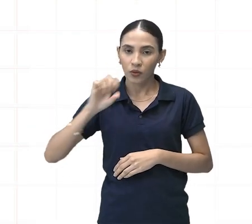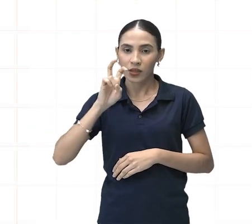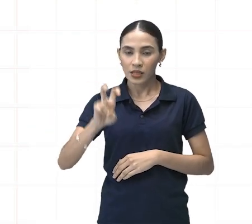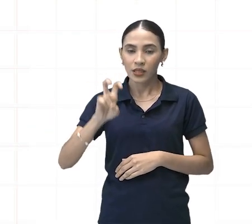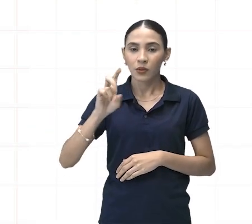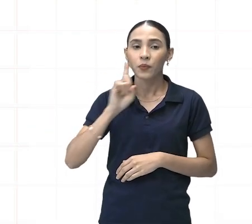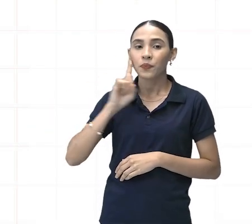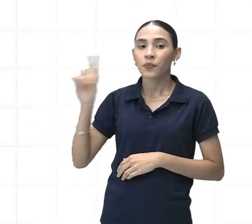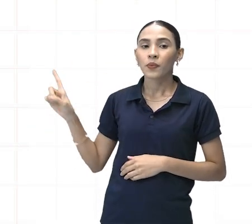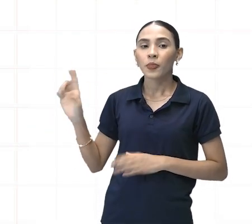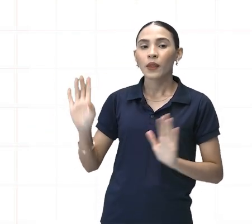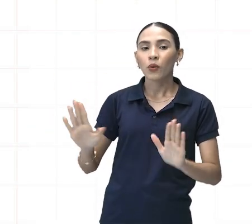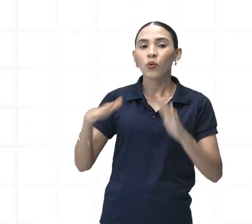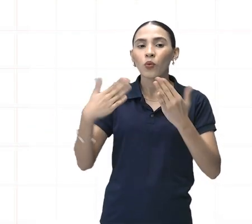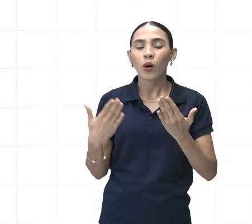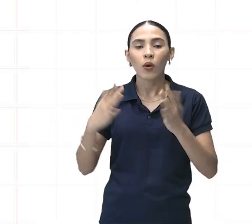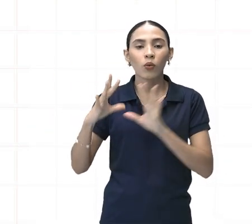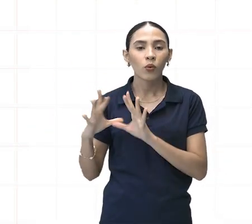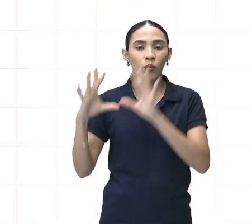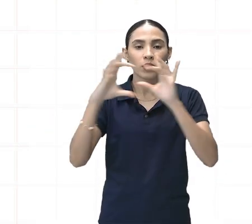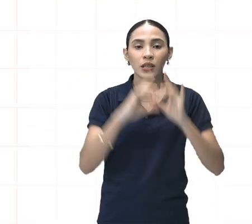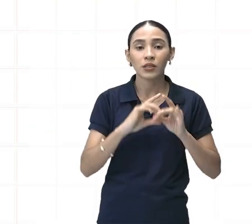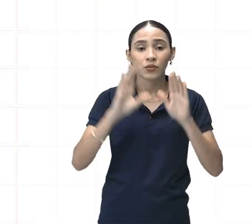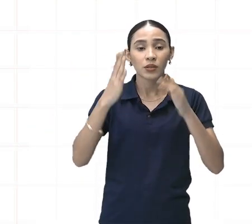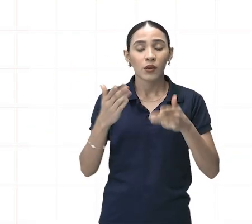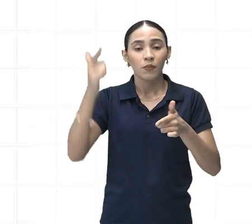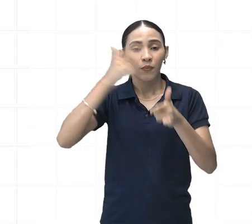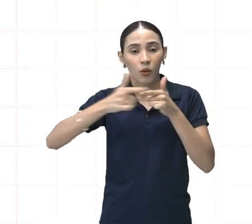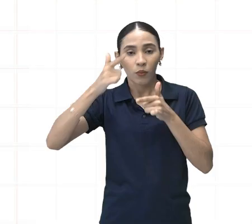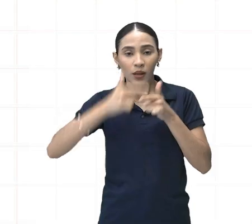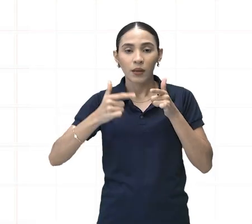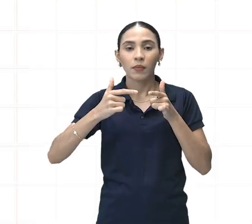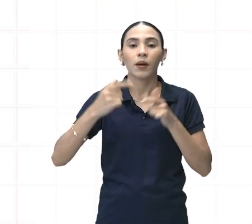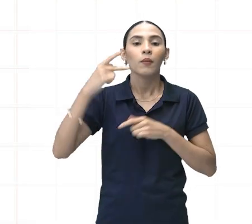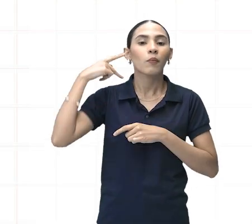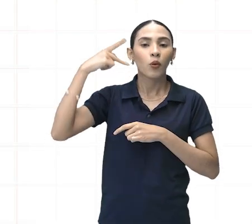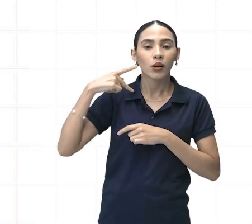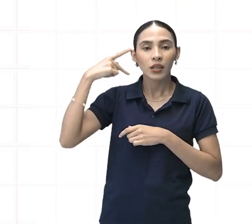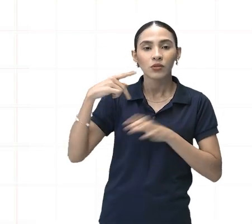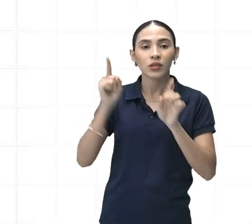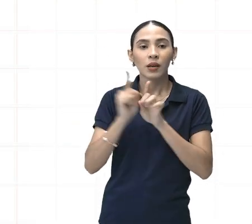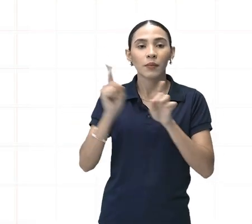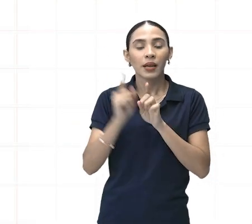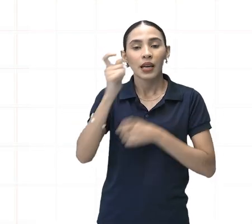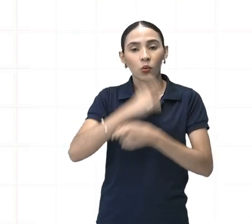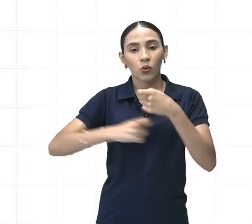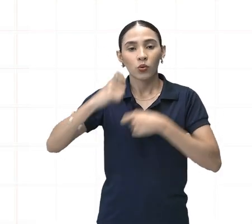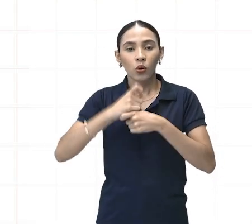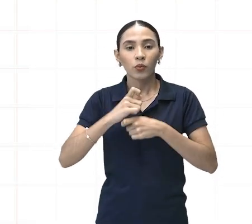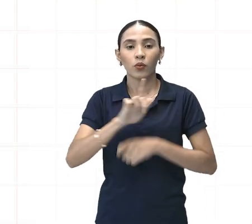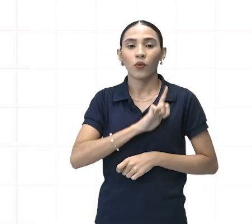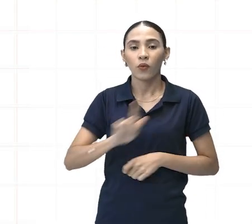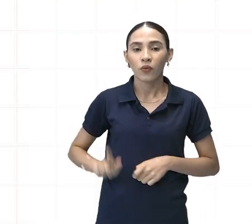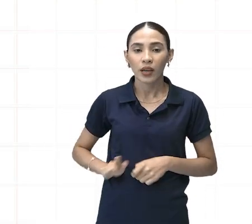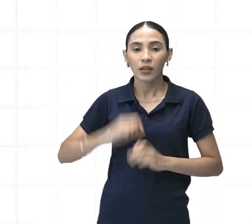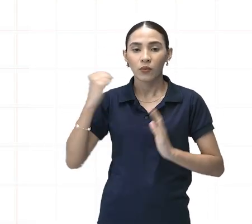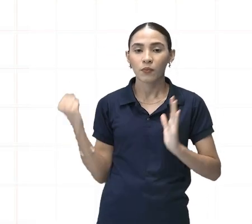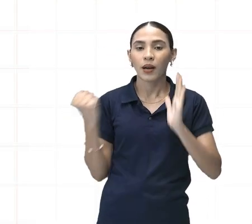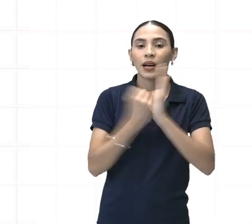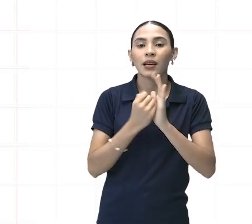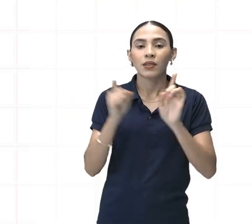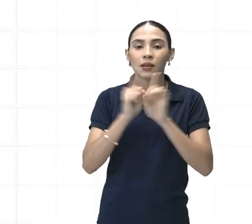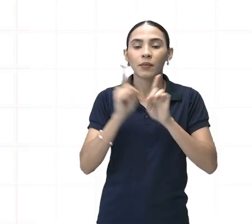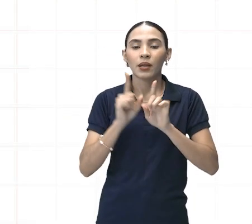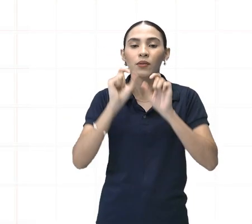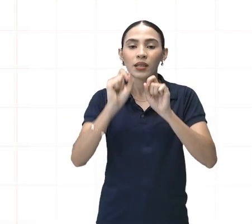1995. Então, qual será o contexto? Crise política e econômica. O governo de Itamar Franco vai